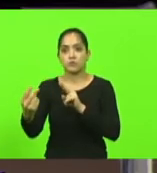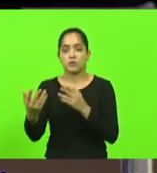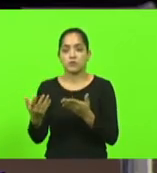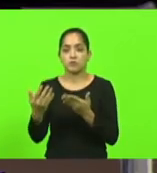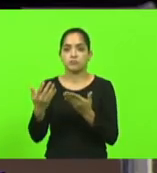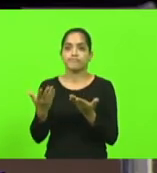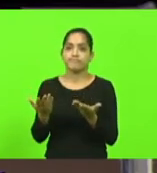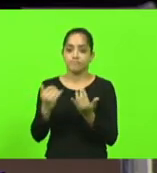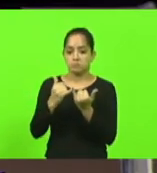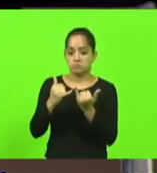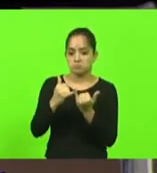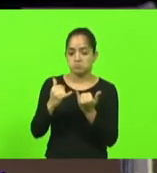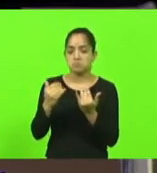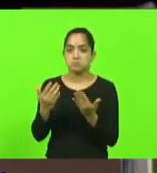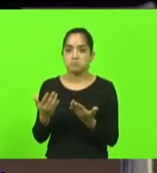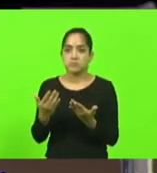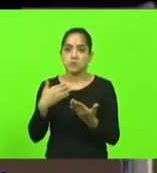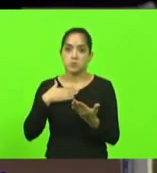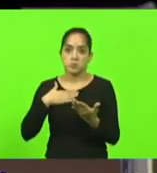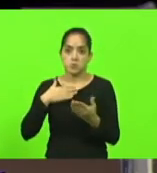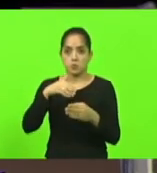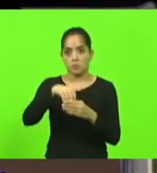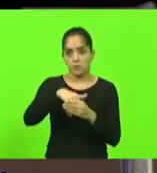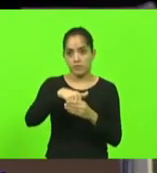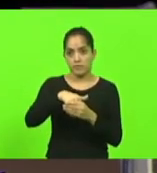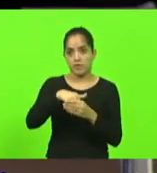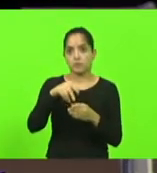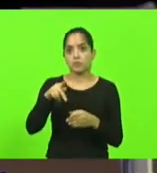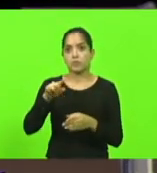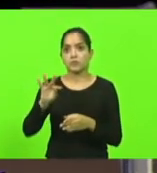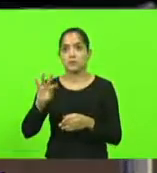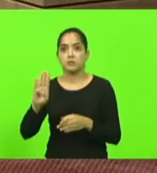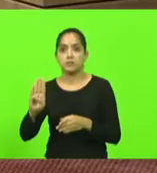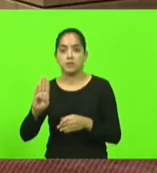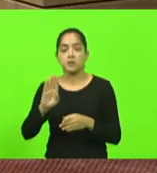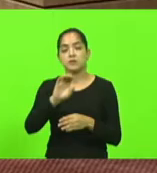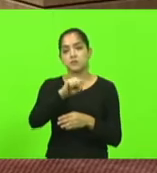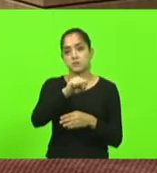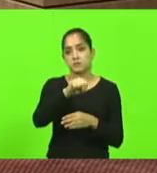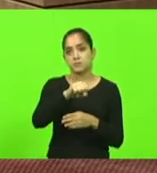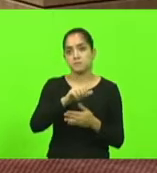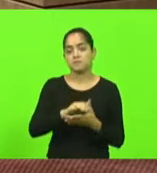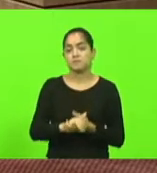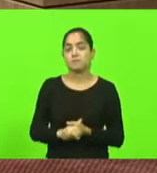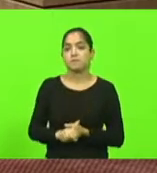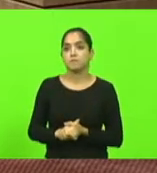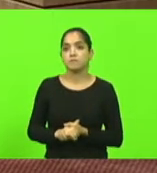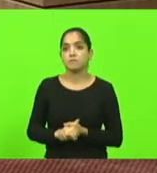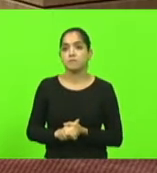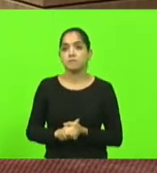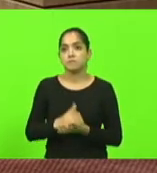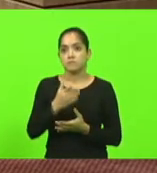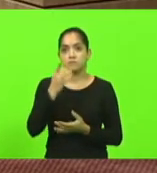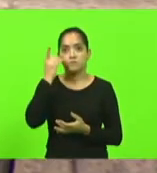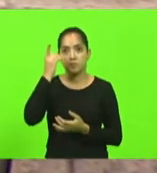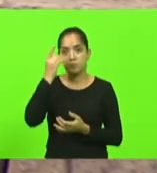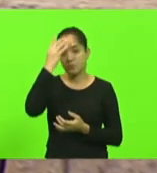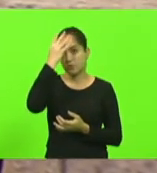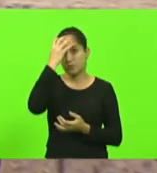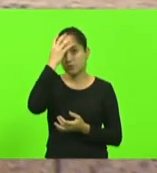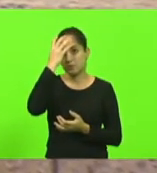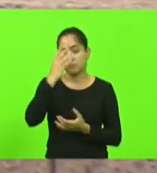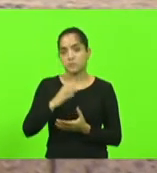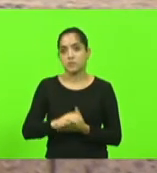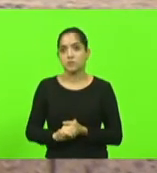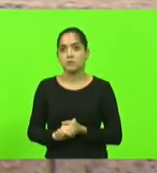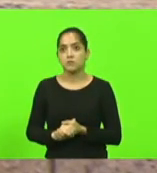Então, portanto, o meu voto e a bancada do PTB vota sim. Deputado Ismael dos Santos. Senhor presidente, senhores